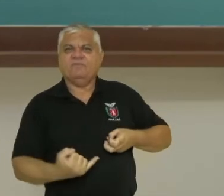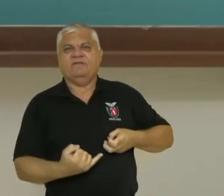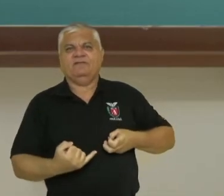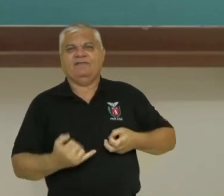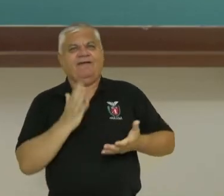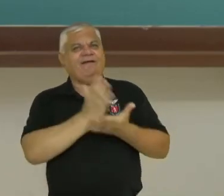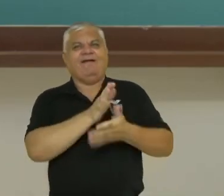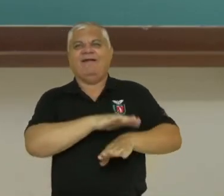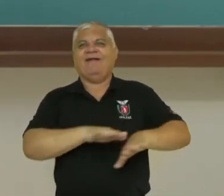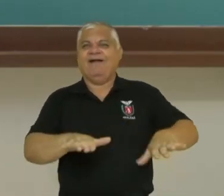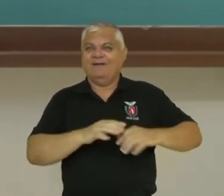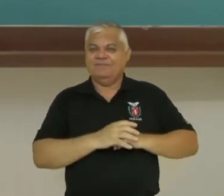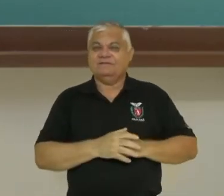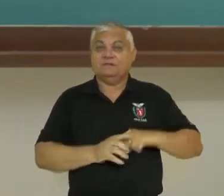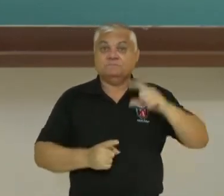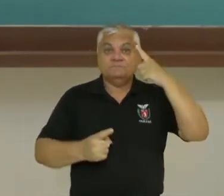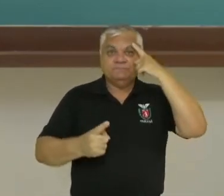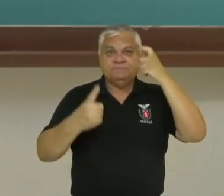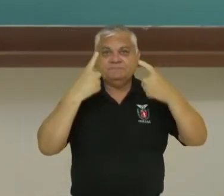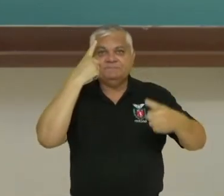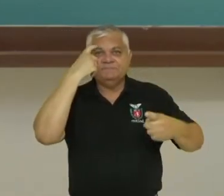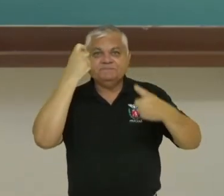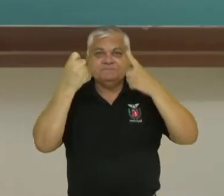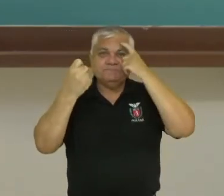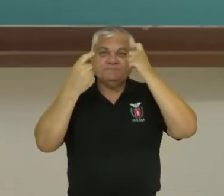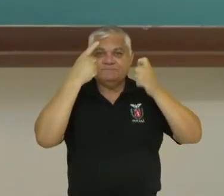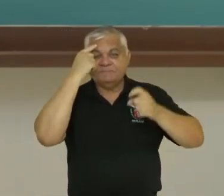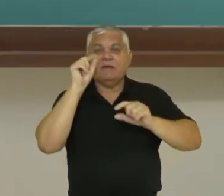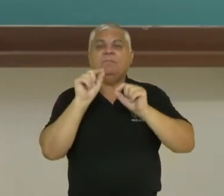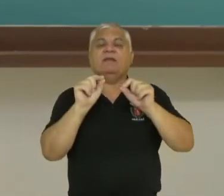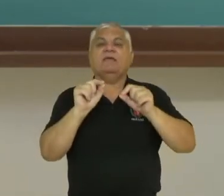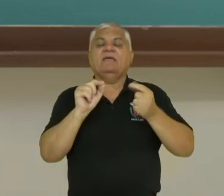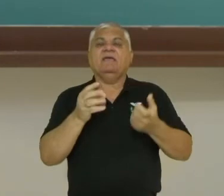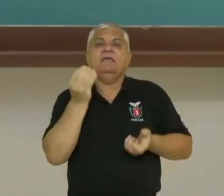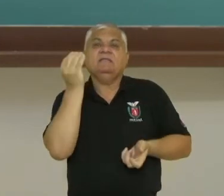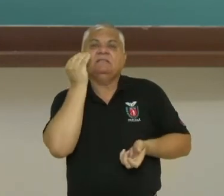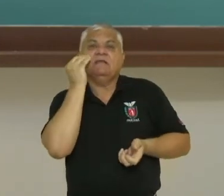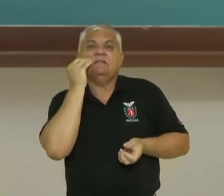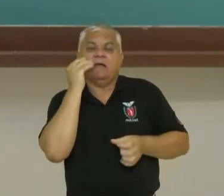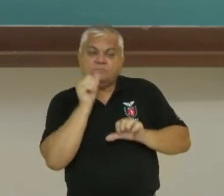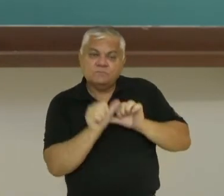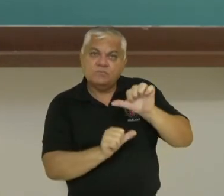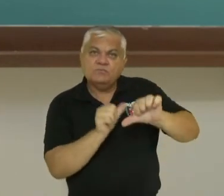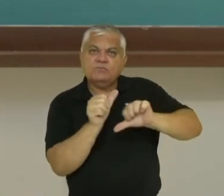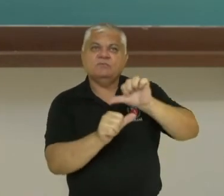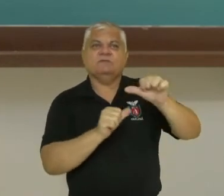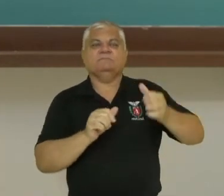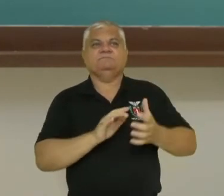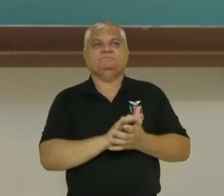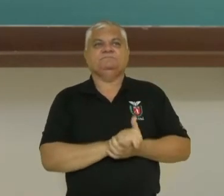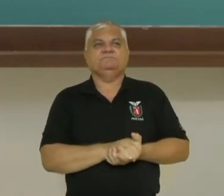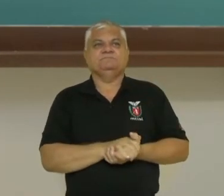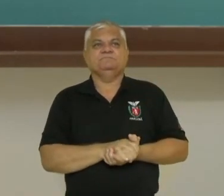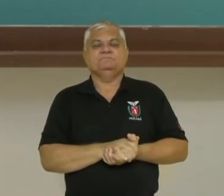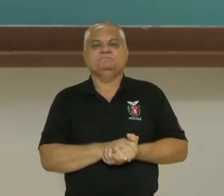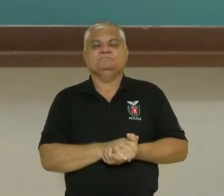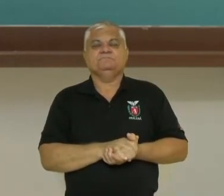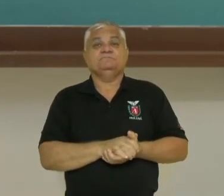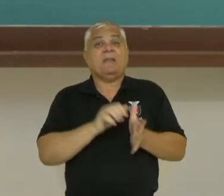Lembrando, surgem esses ideais justamente para tentar buscar uma alternativa. A